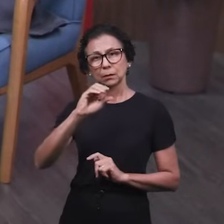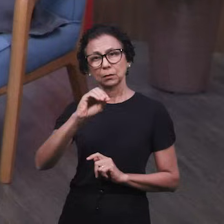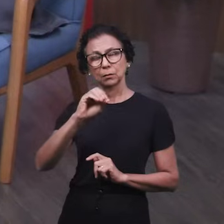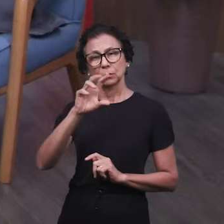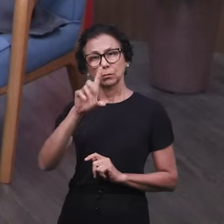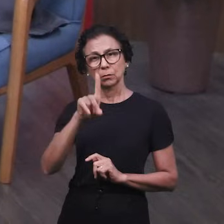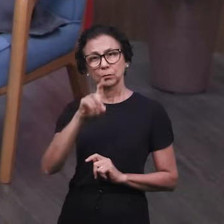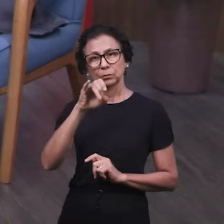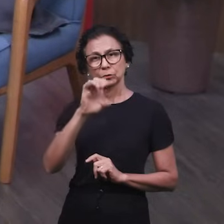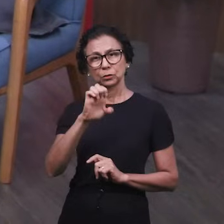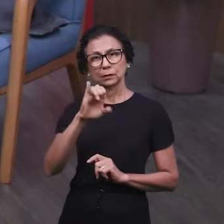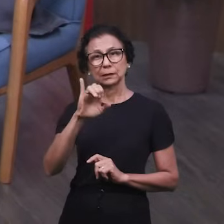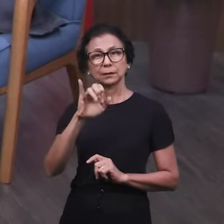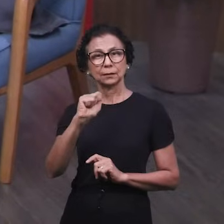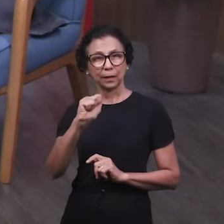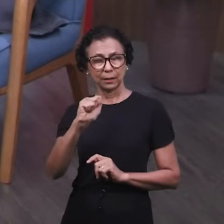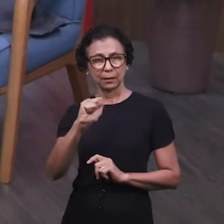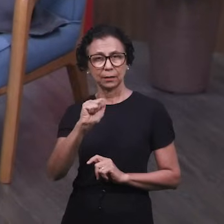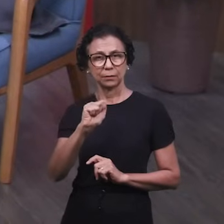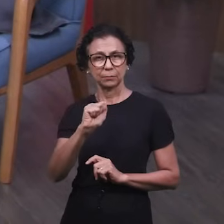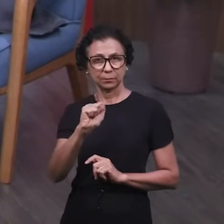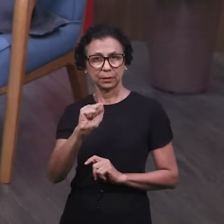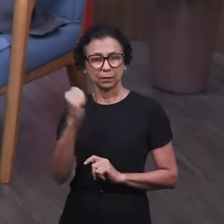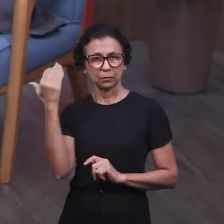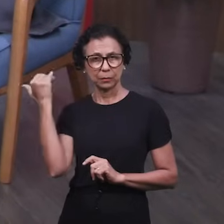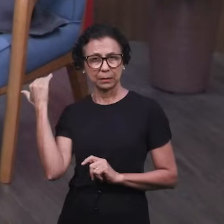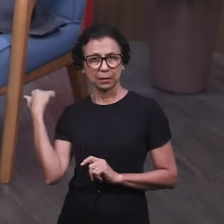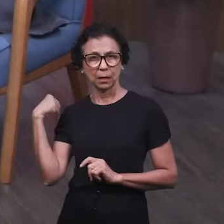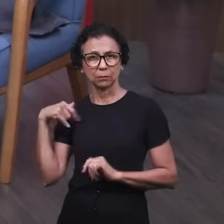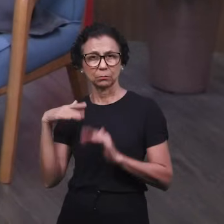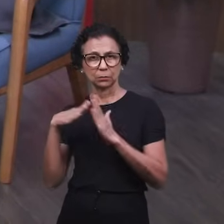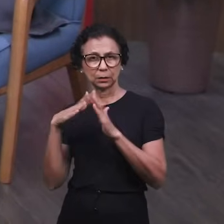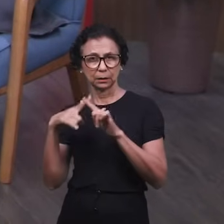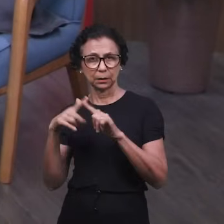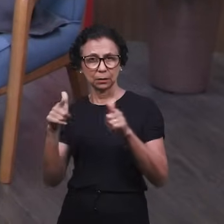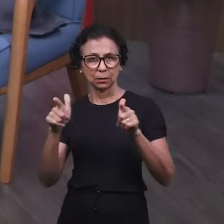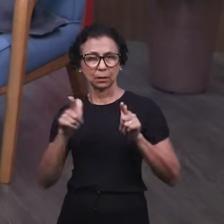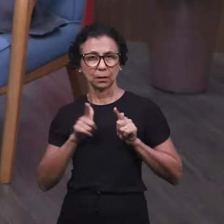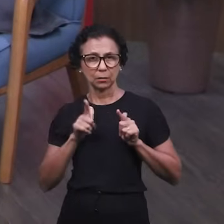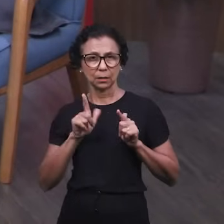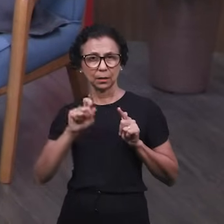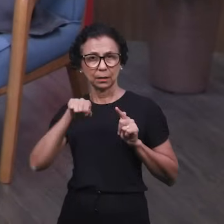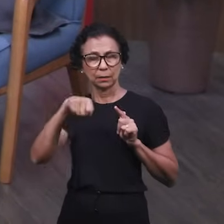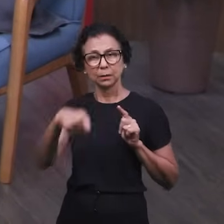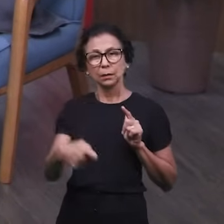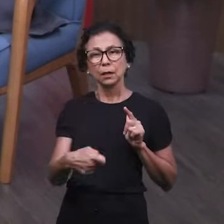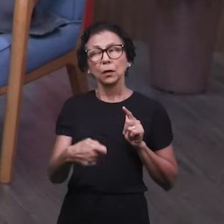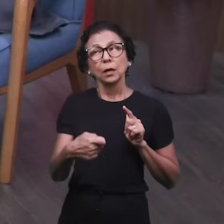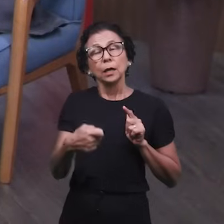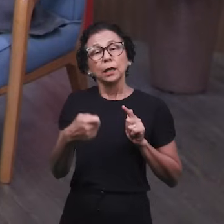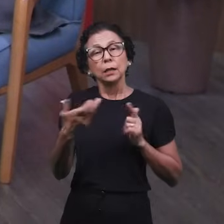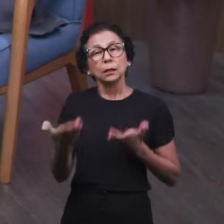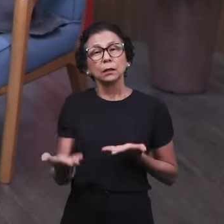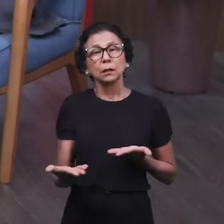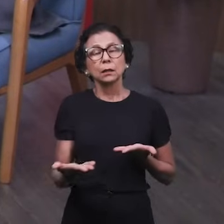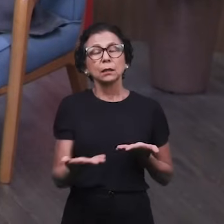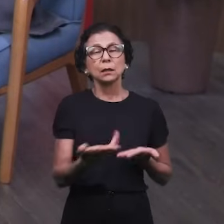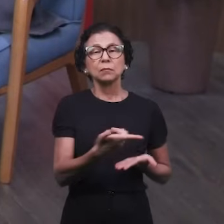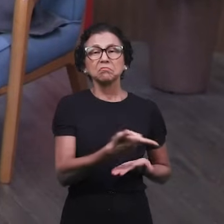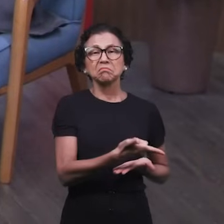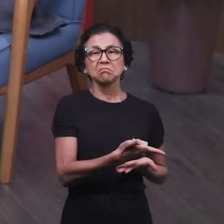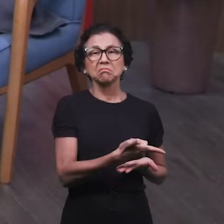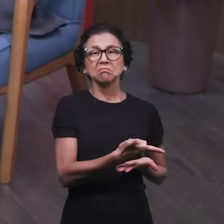desconstrução muito rápida de valores, de